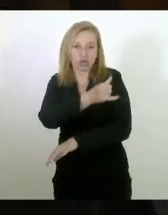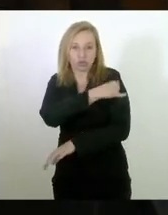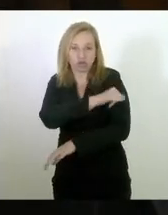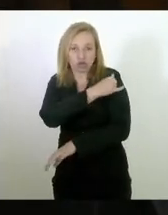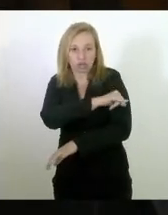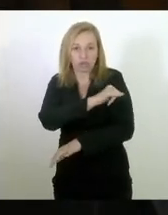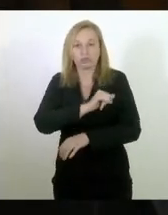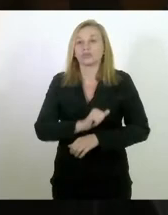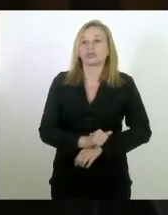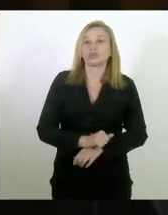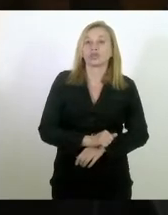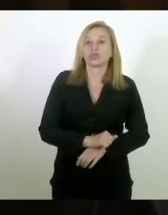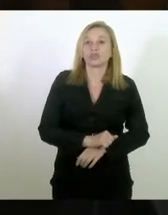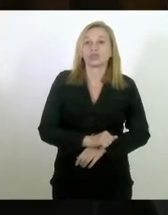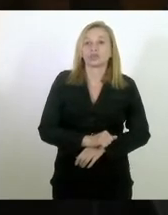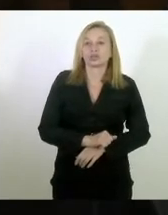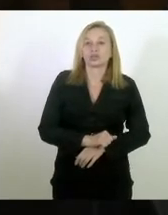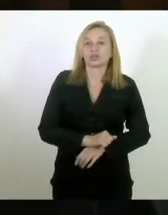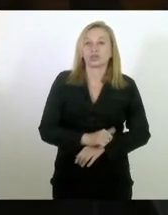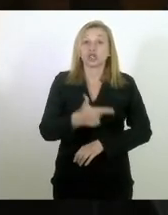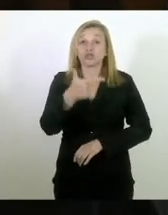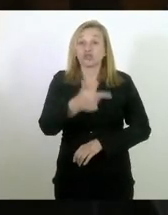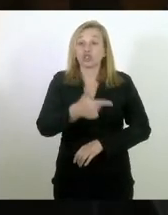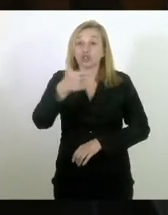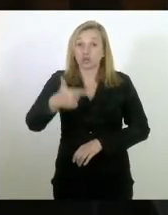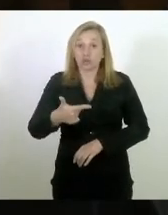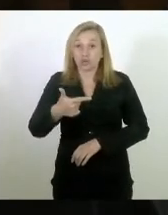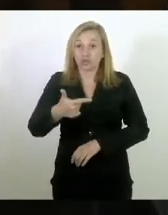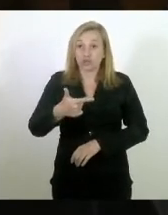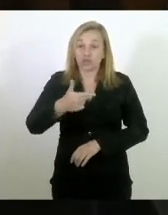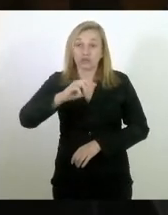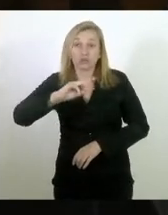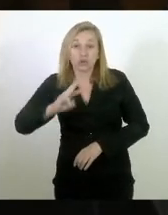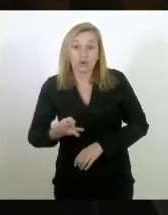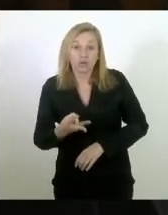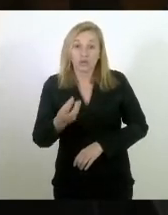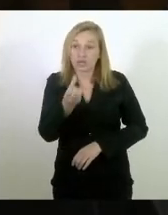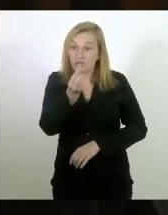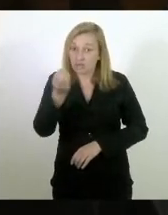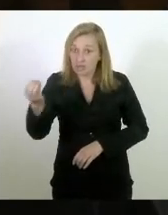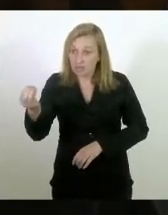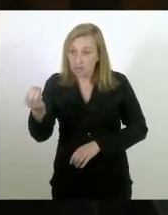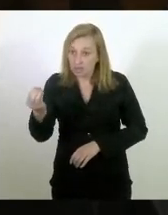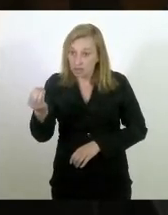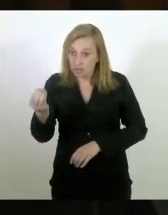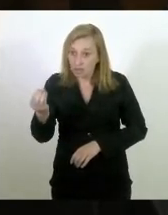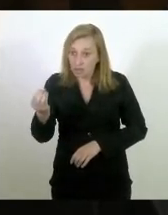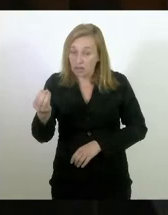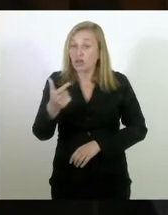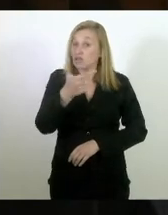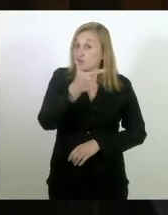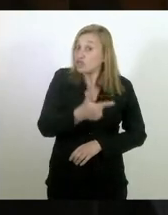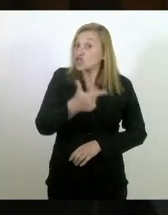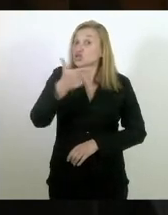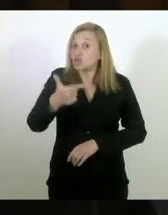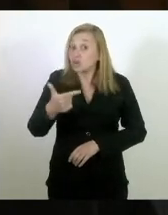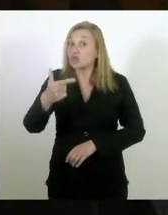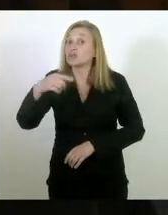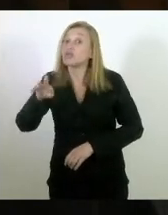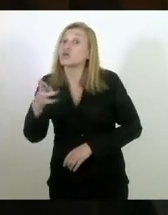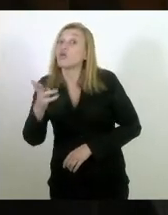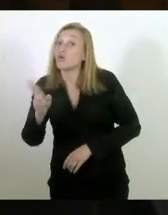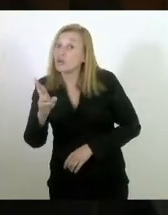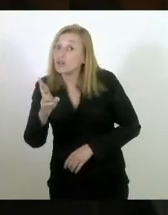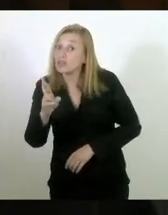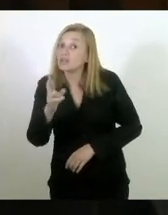Janeiro ficará dos 22 milhões e seiscentos 2 22 milhões